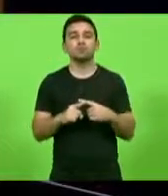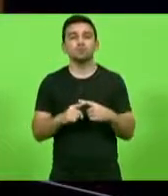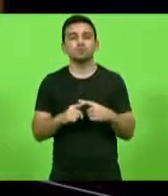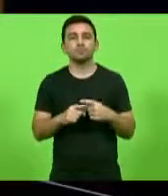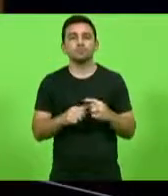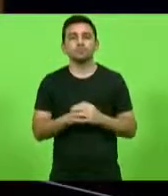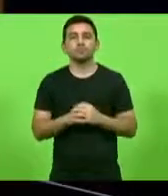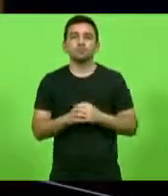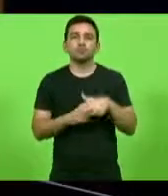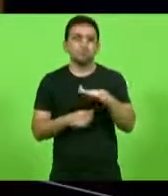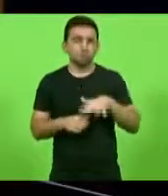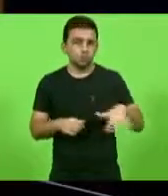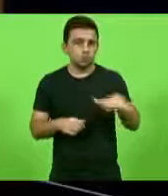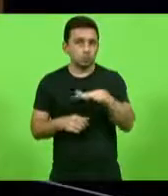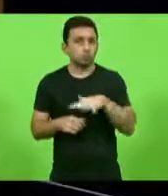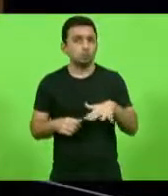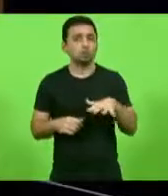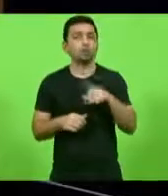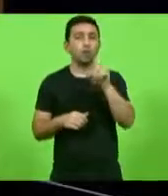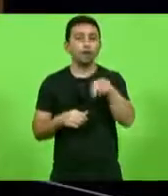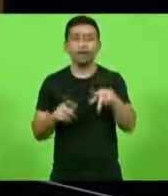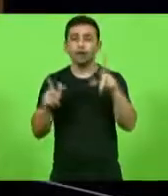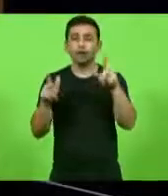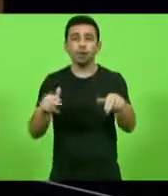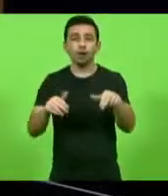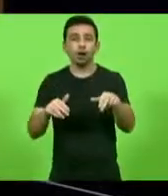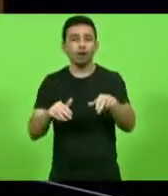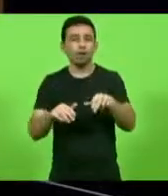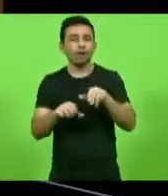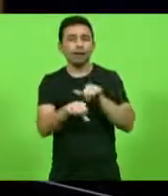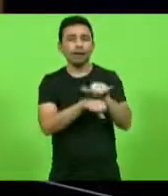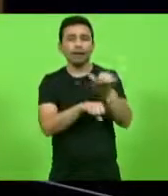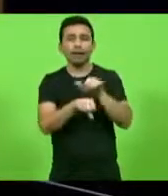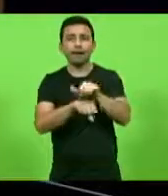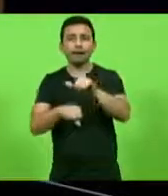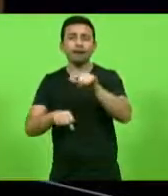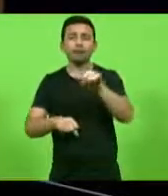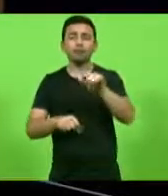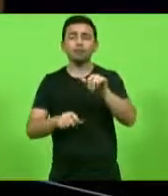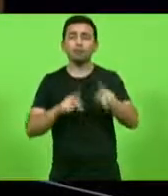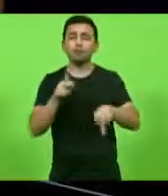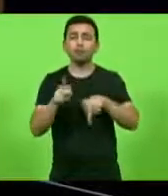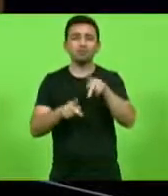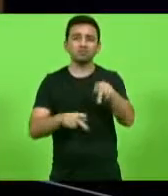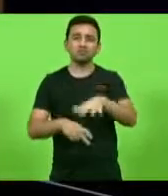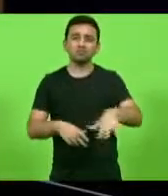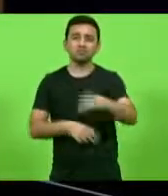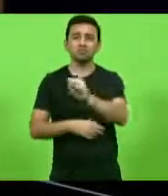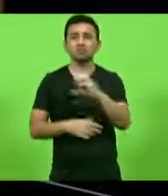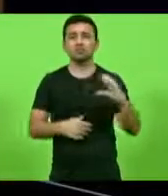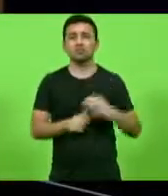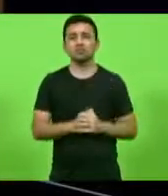isso serviu ou está servindo para iludir o catarinense. Na prática,